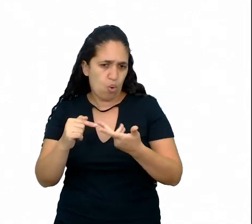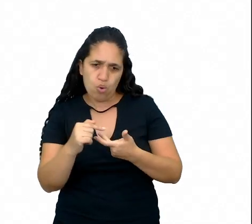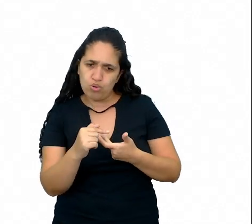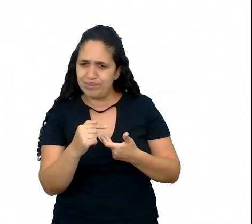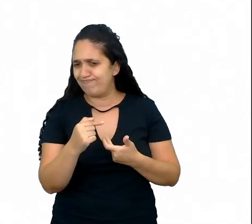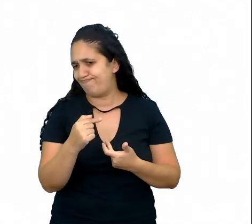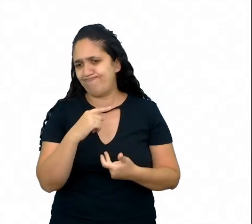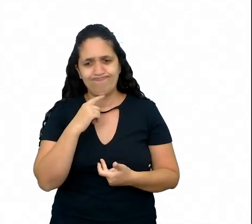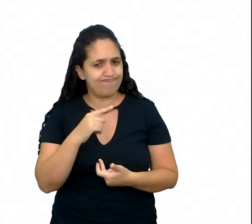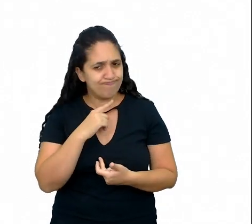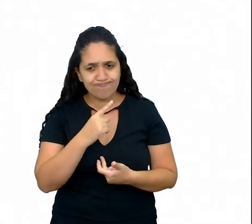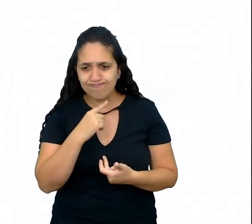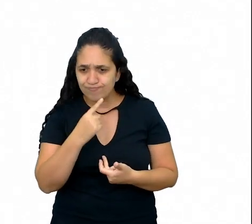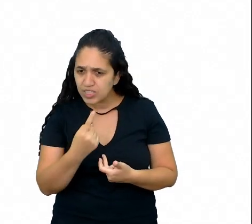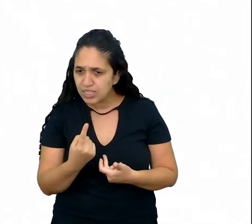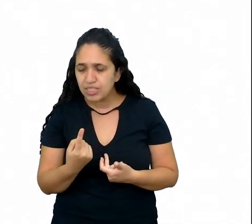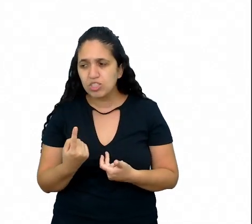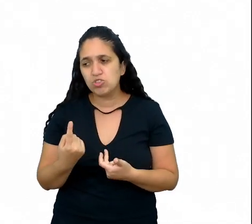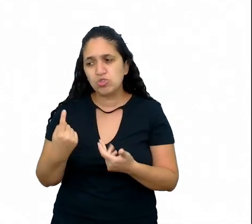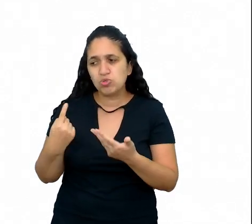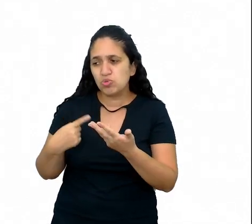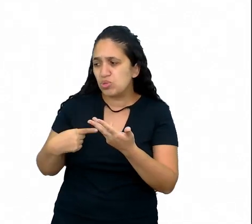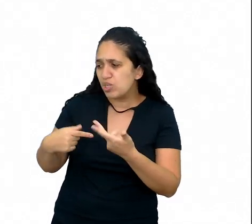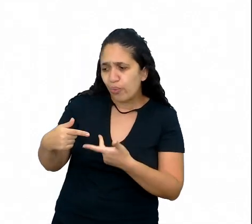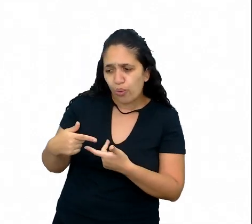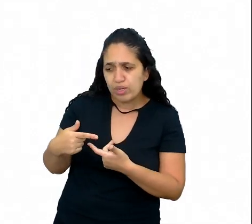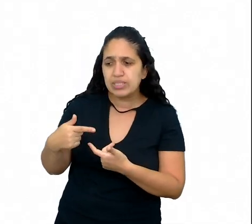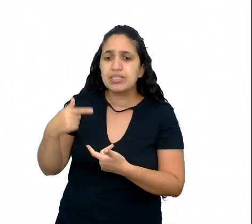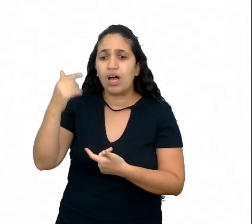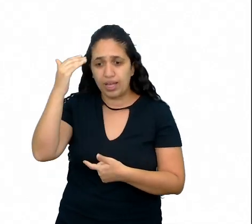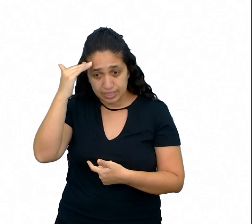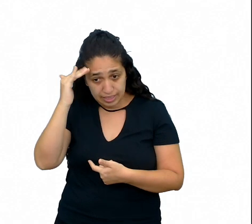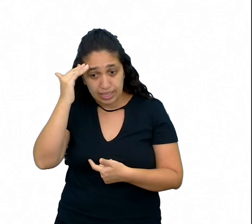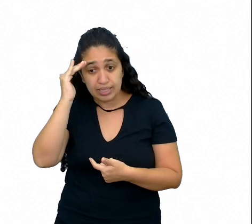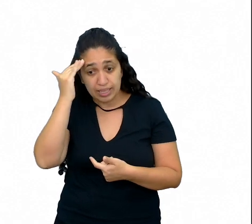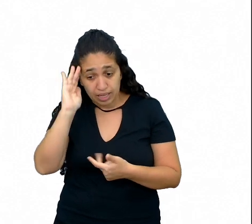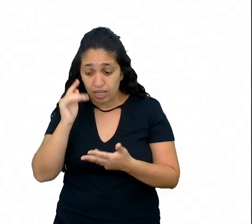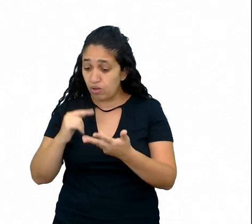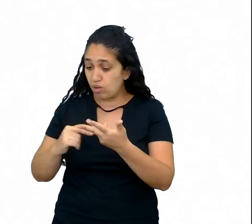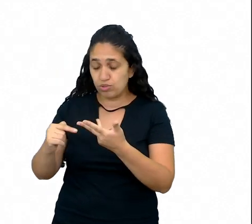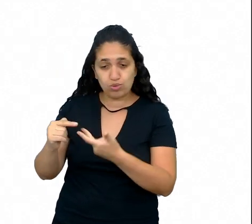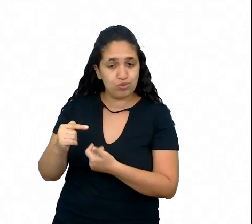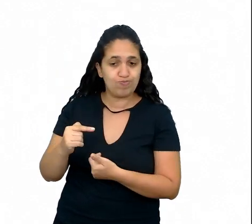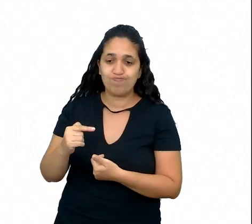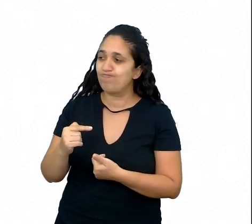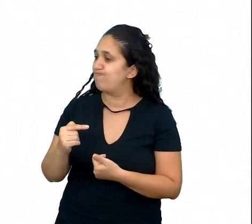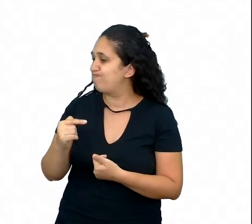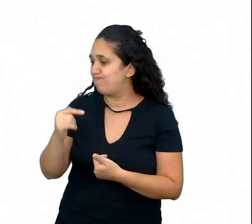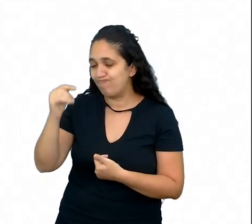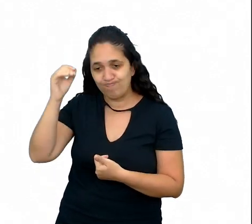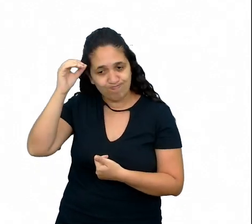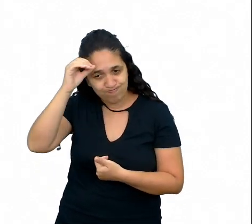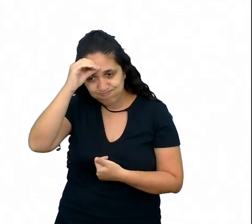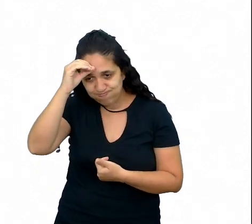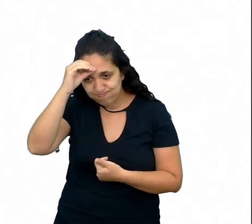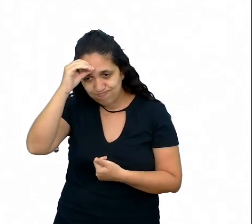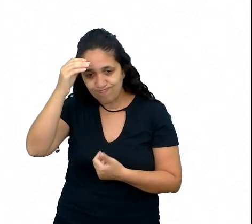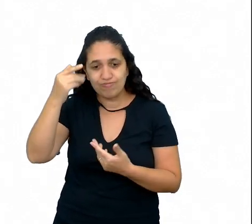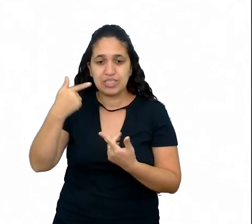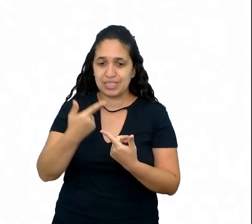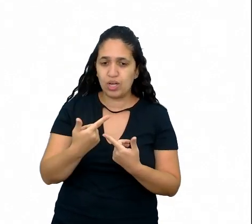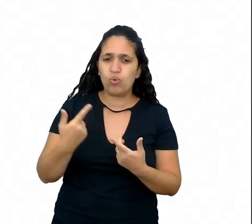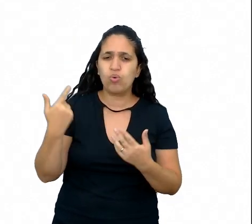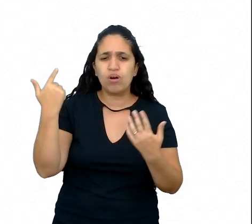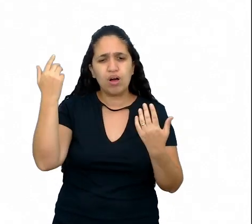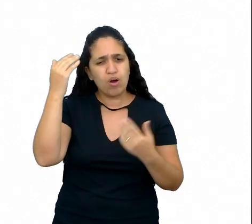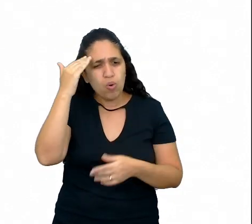eles ainda não compreenderam, né? Eu acho que eu acho que a gente pode falar nesse processo da